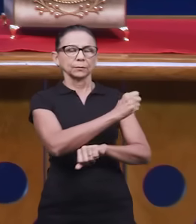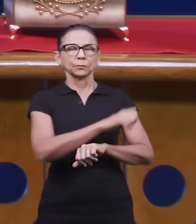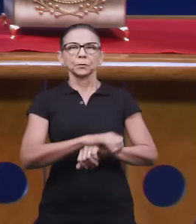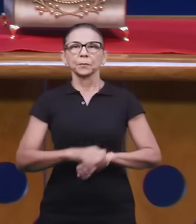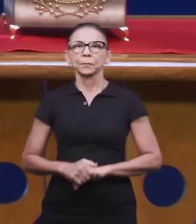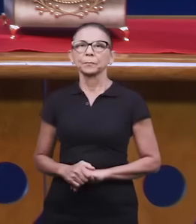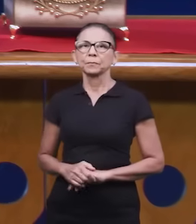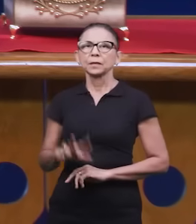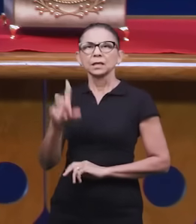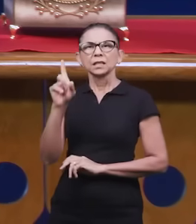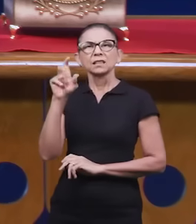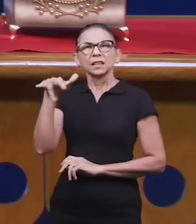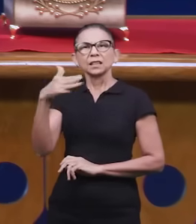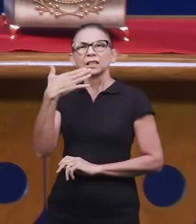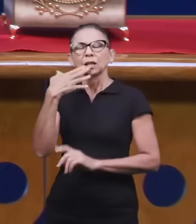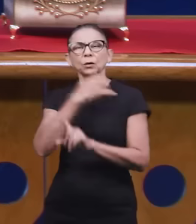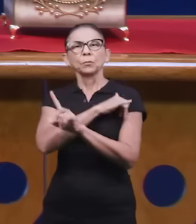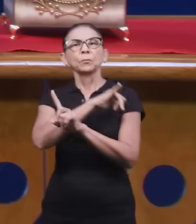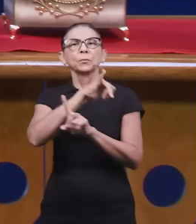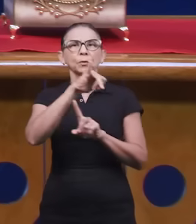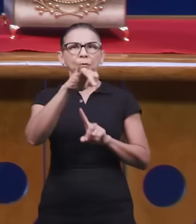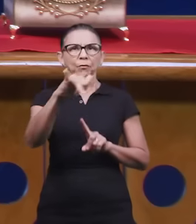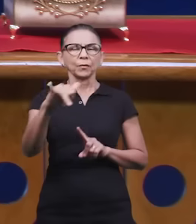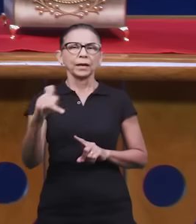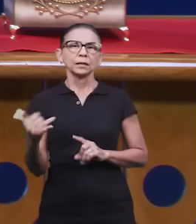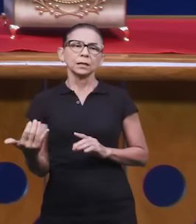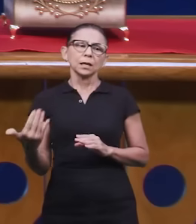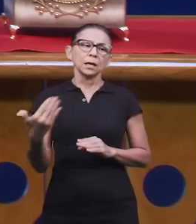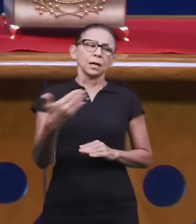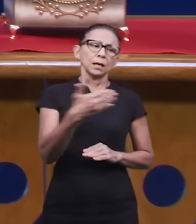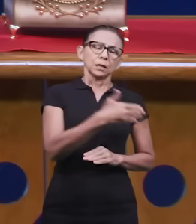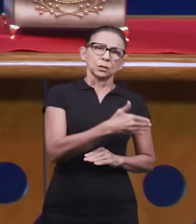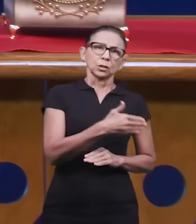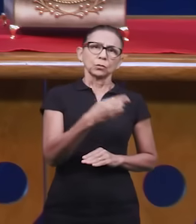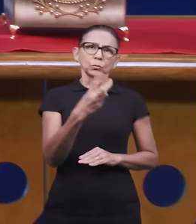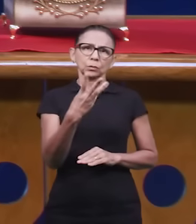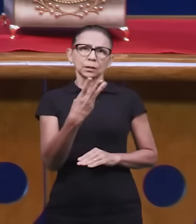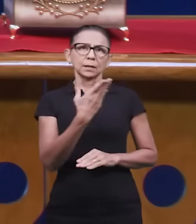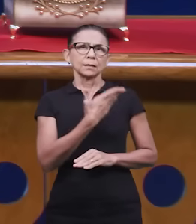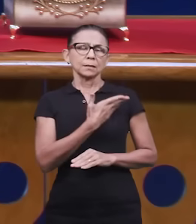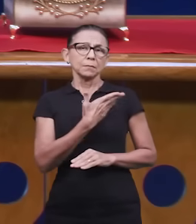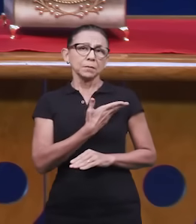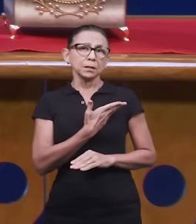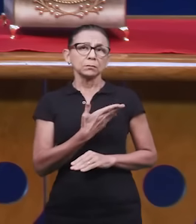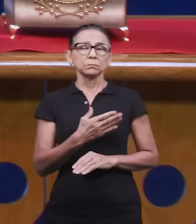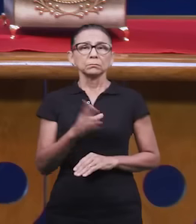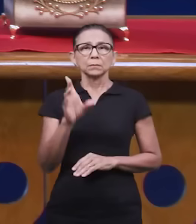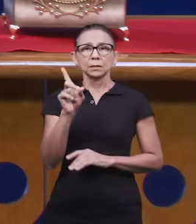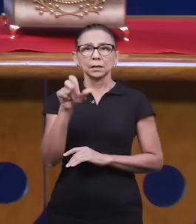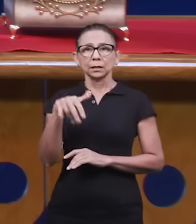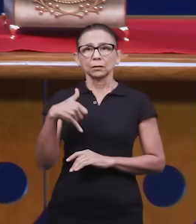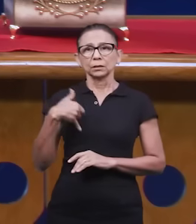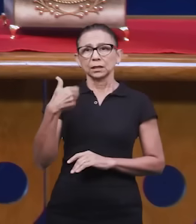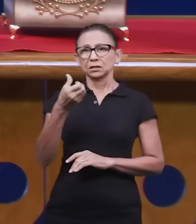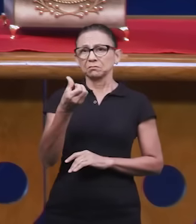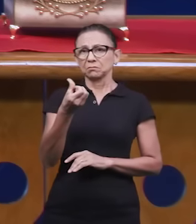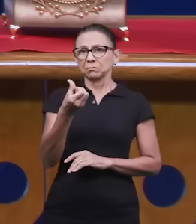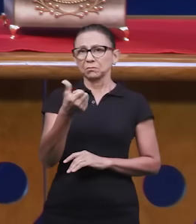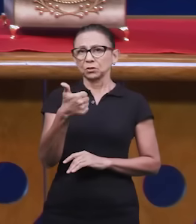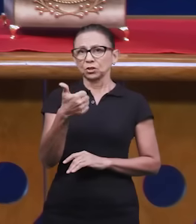profeta, ele chegou com seus 3 companheiros com cerca de 16 anos de idade,